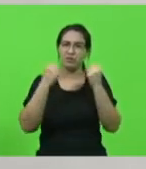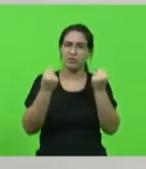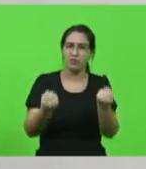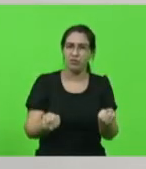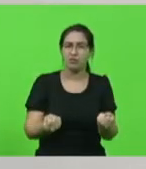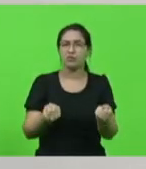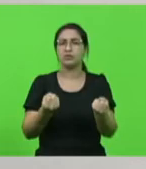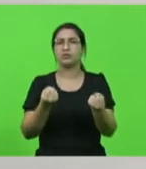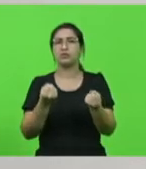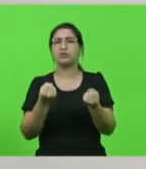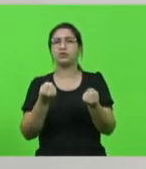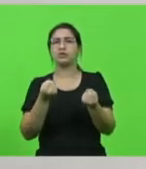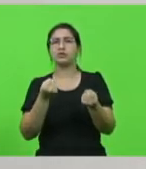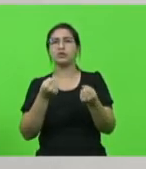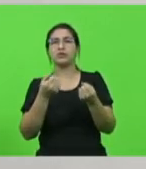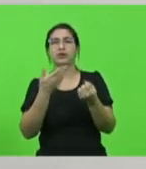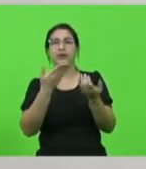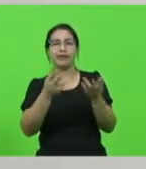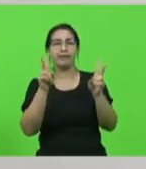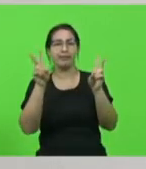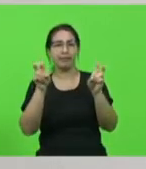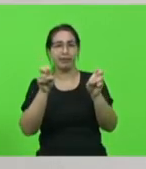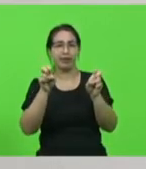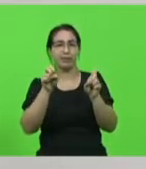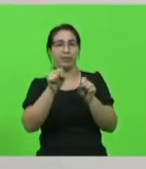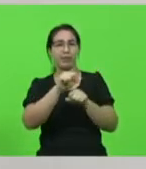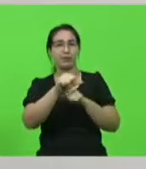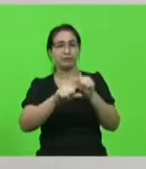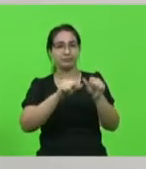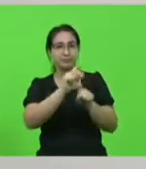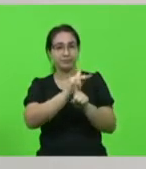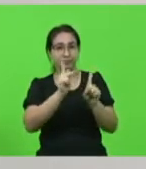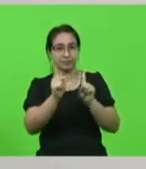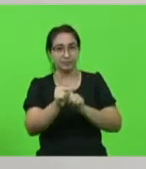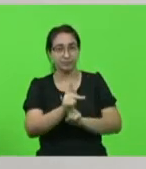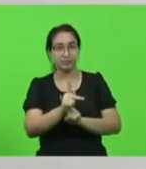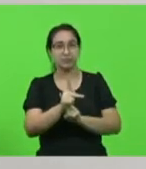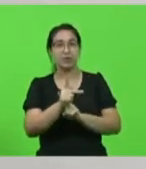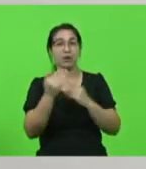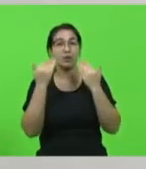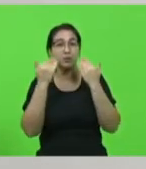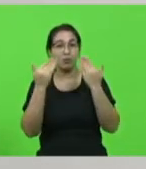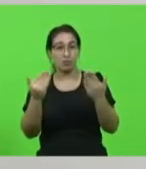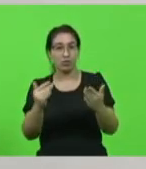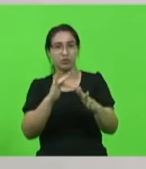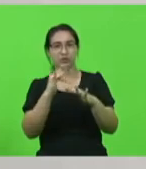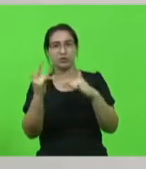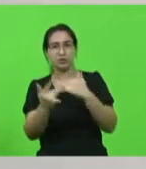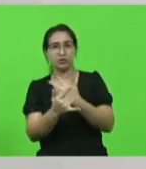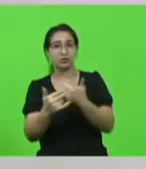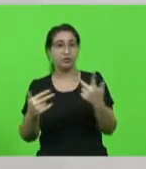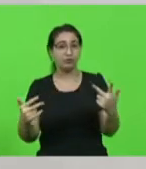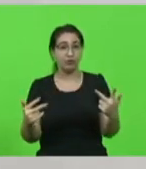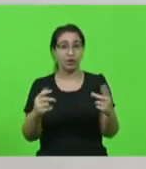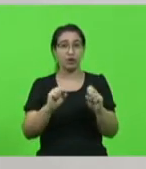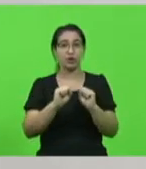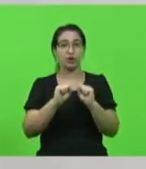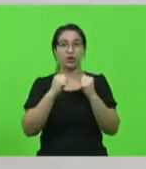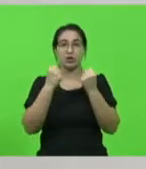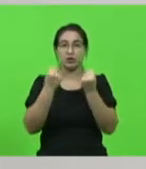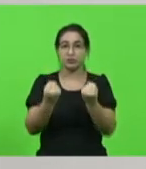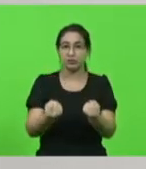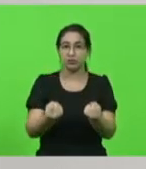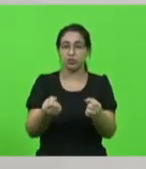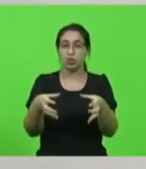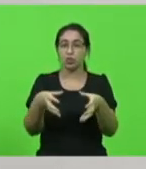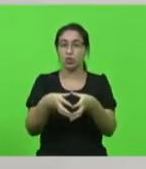em relação à reforma da Previdência, para demonstrar também nas suas redes sociais o apoio ao setor produtivo